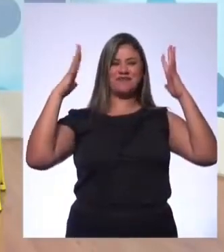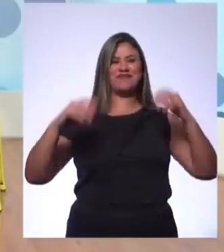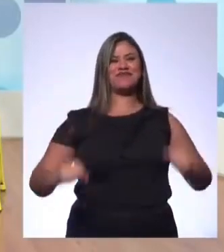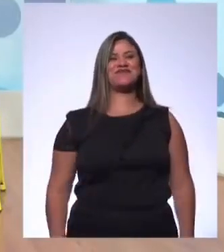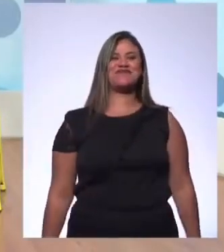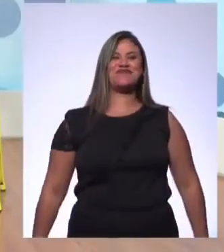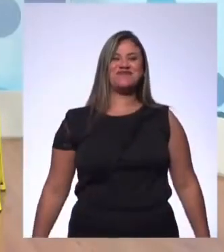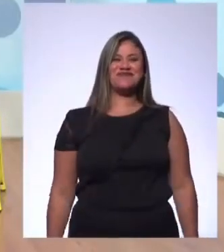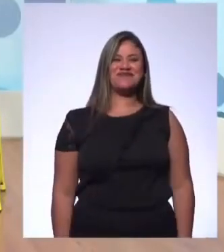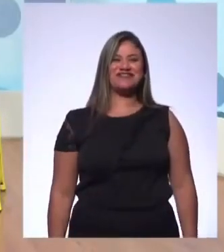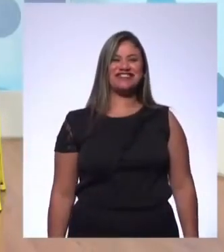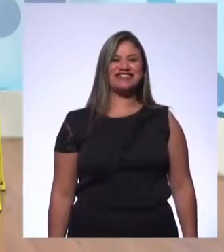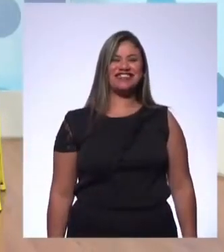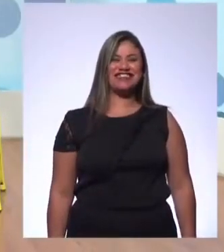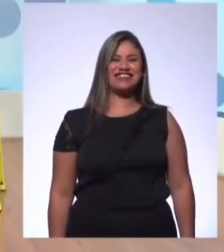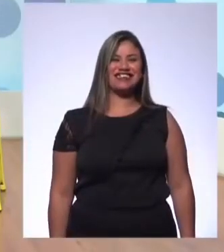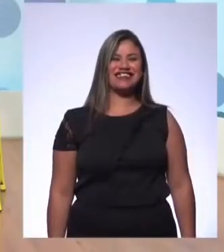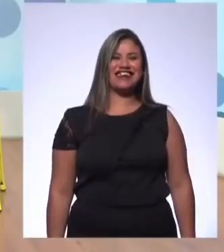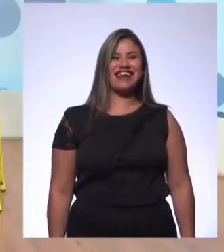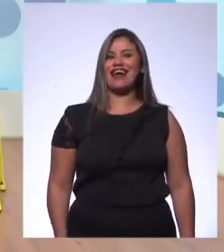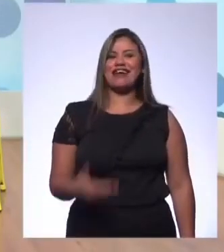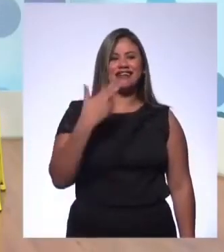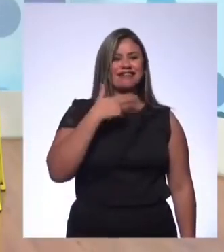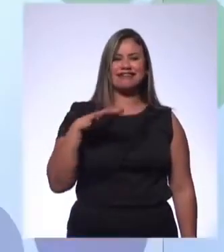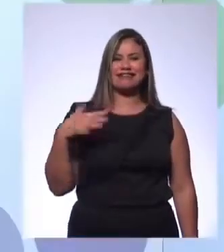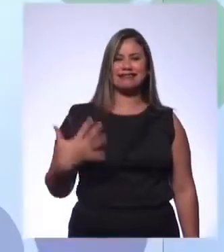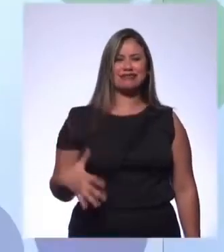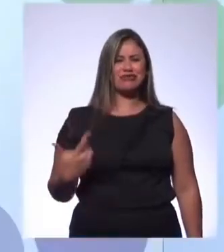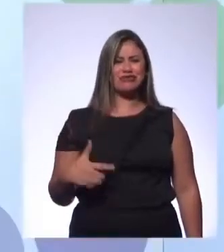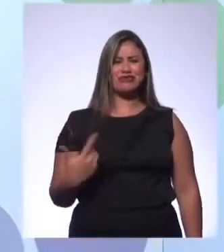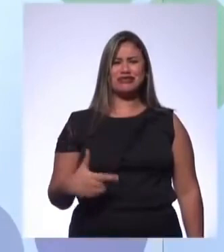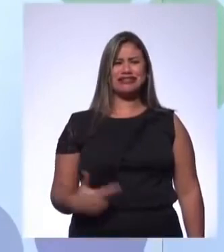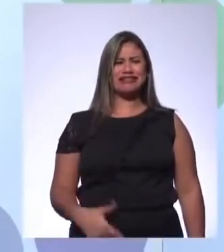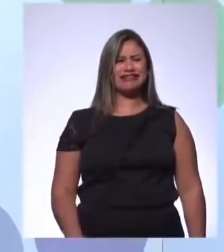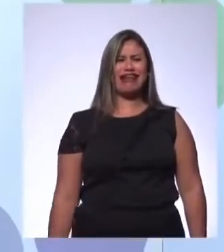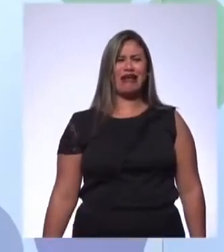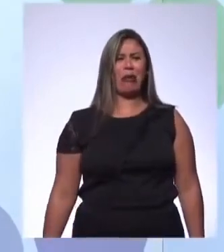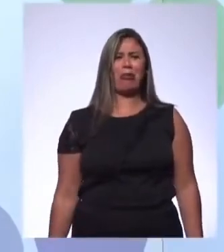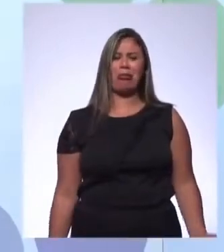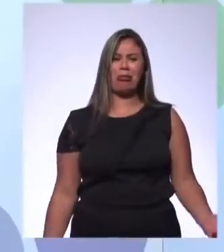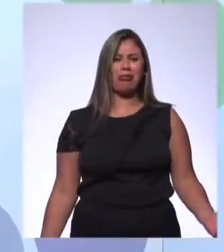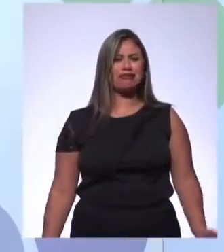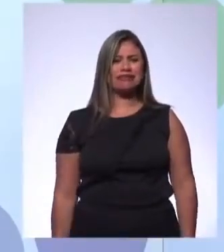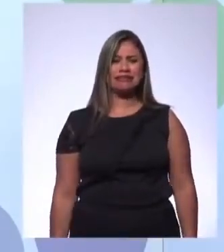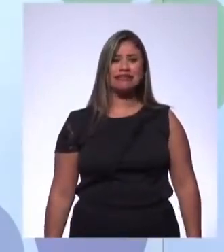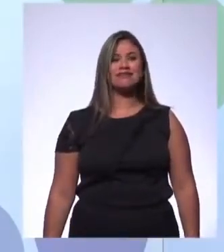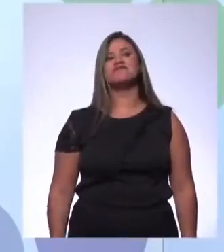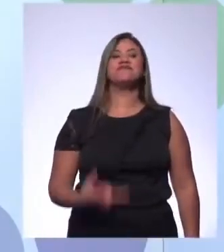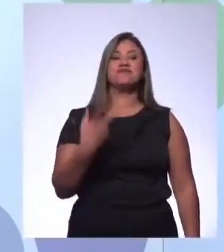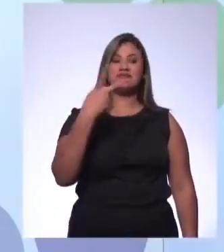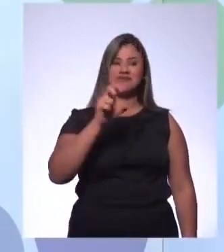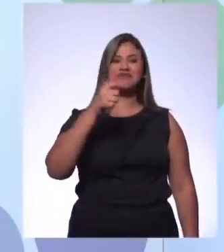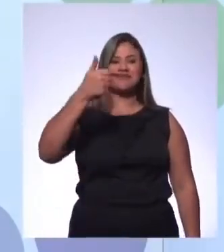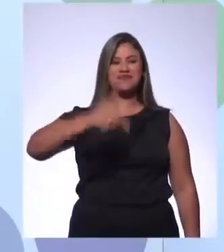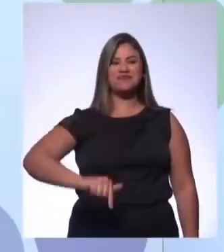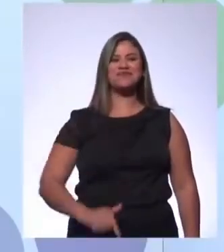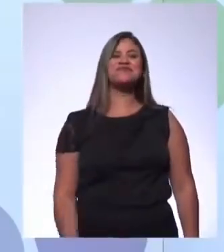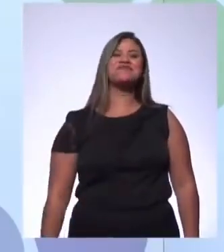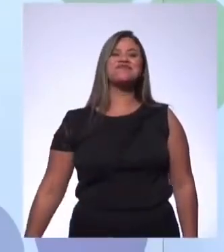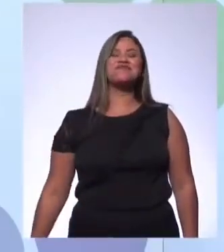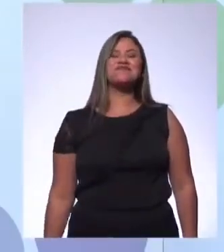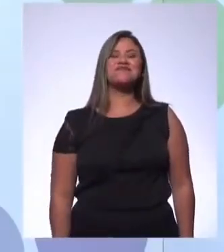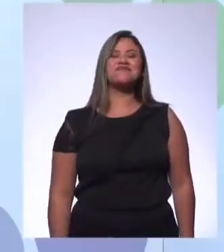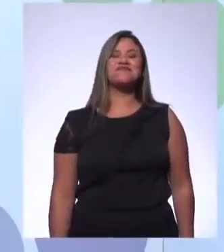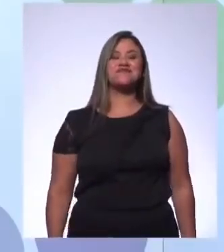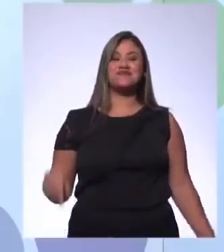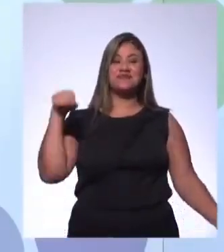Efeitos especiais, gente, tá achando massa aí, viu? Eu não tive infância. Eu não Como sei. assim não teve não infância? Tive, ué. 25 pontos. Vai lá. Vamos lá então.